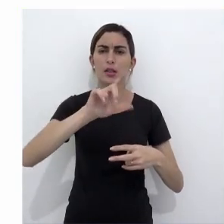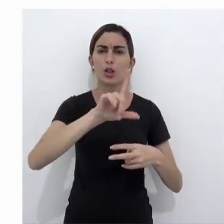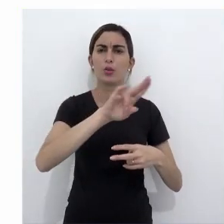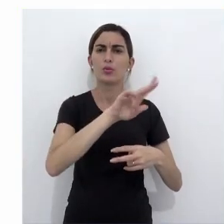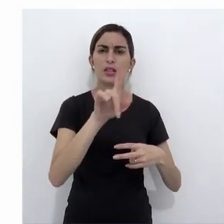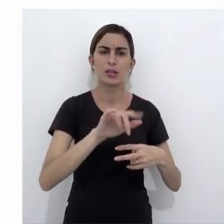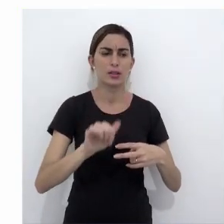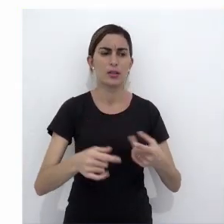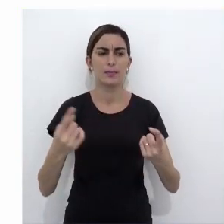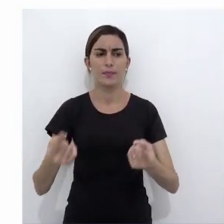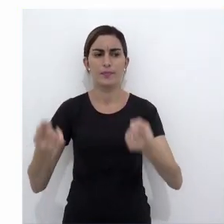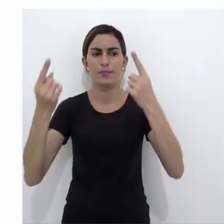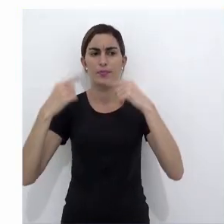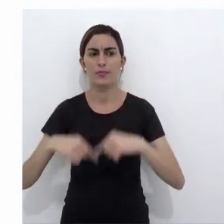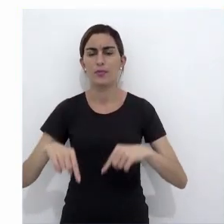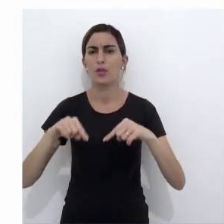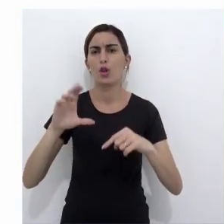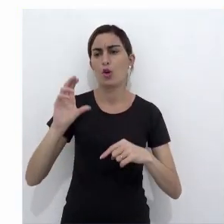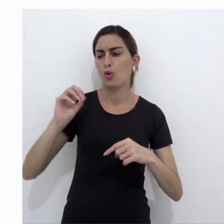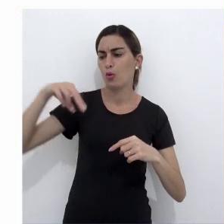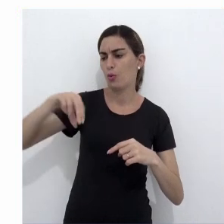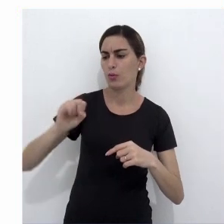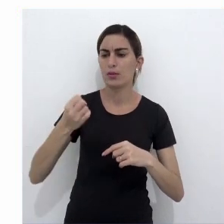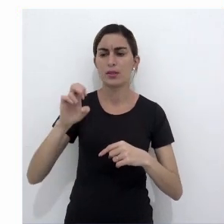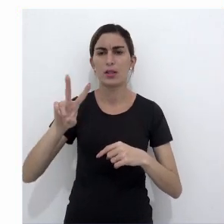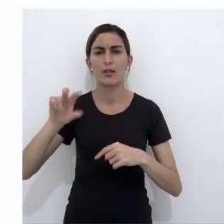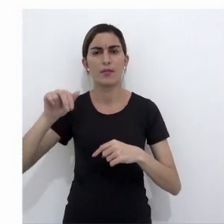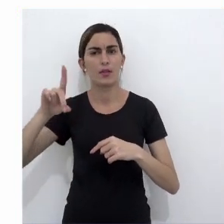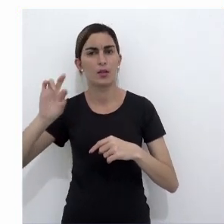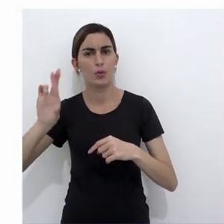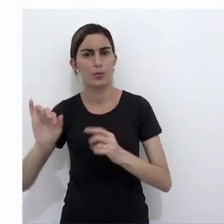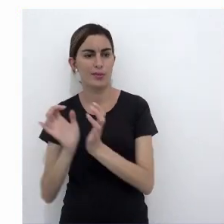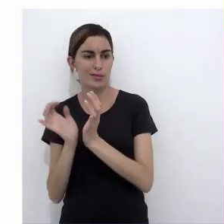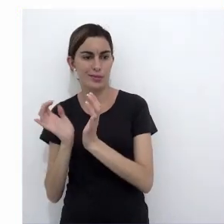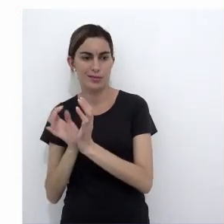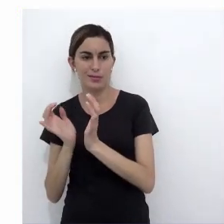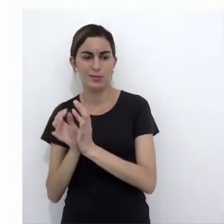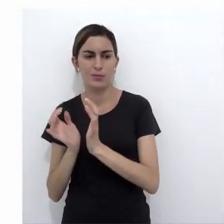os Saquaremas, que eram os conservadores, ok?